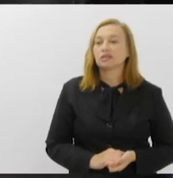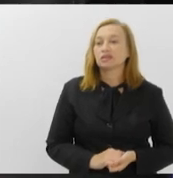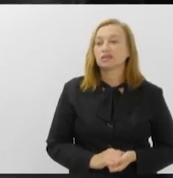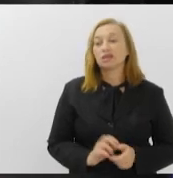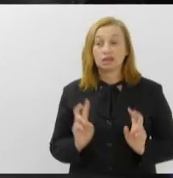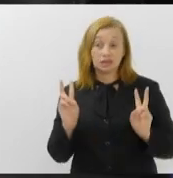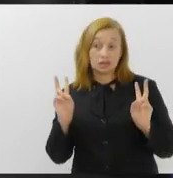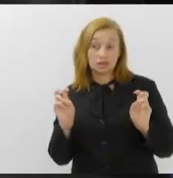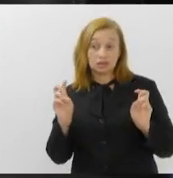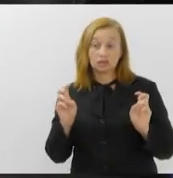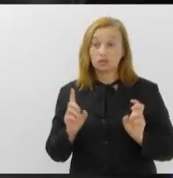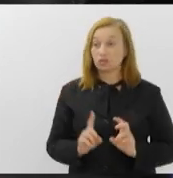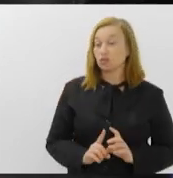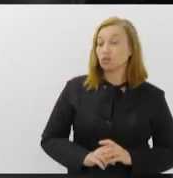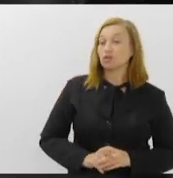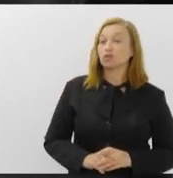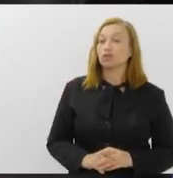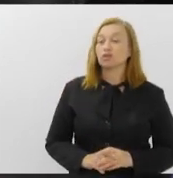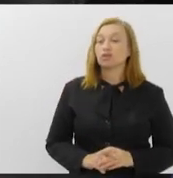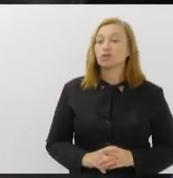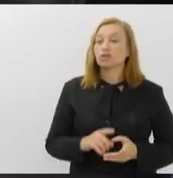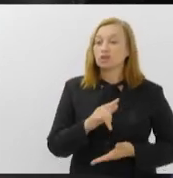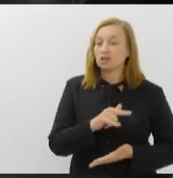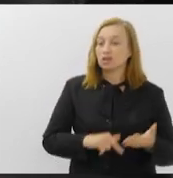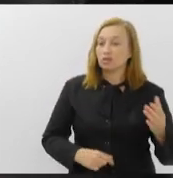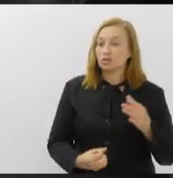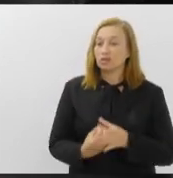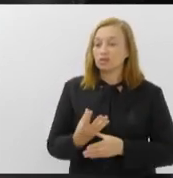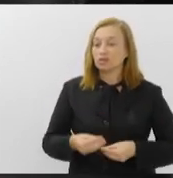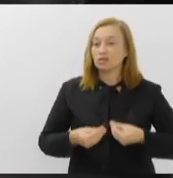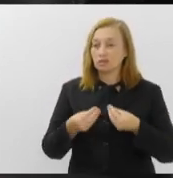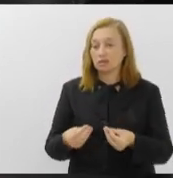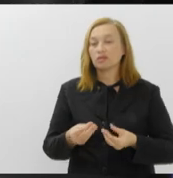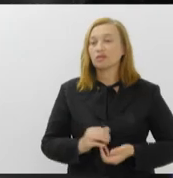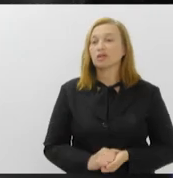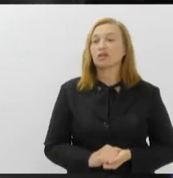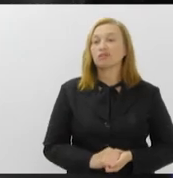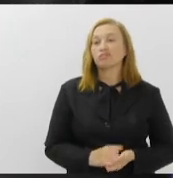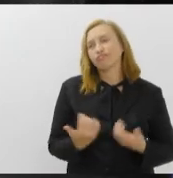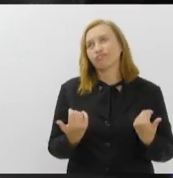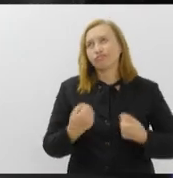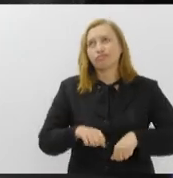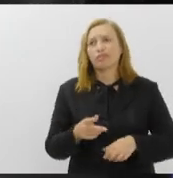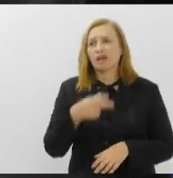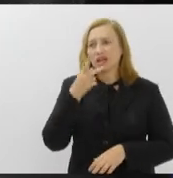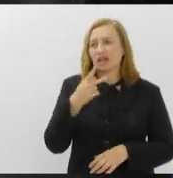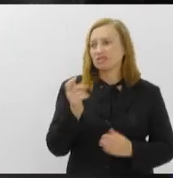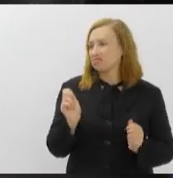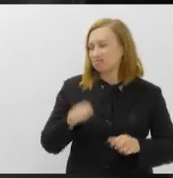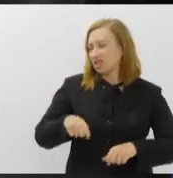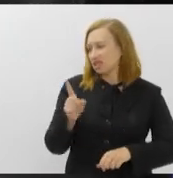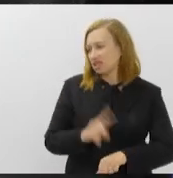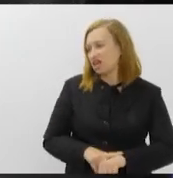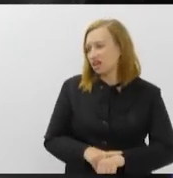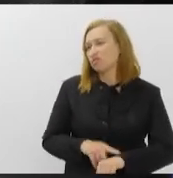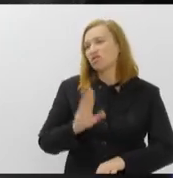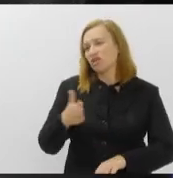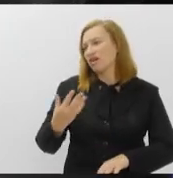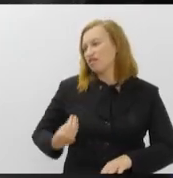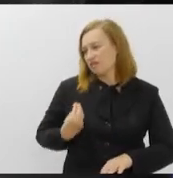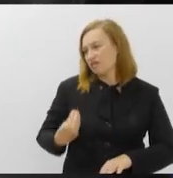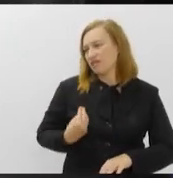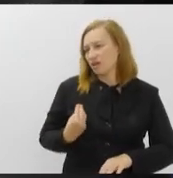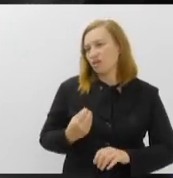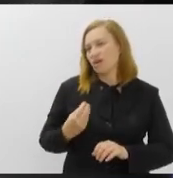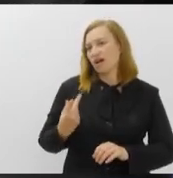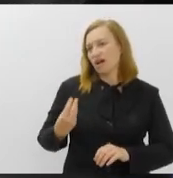questão de documentar as pessoas. E sem depois a gente ter que dizer, olha, não dá mais tempo, né, ele já viveu, ela já viveu a